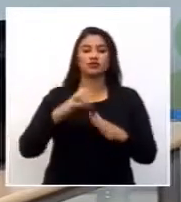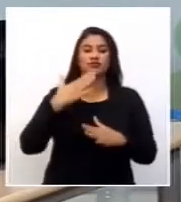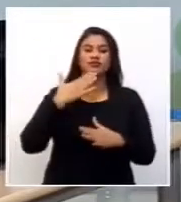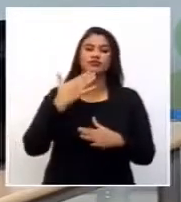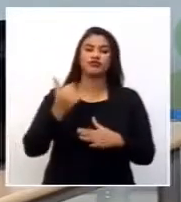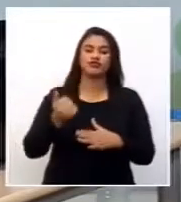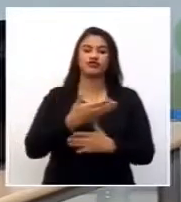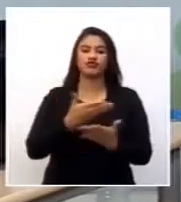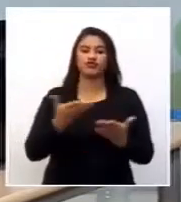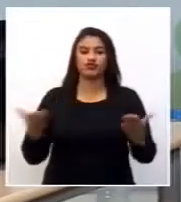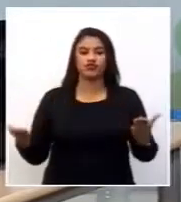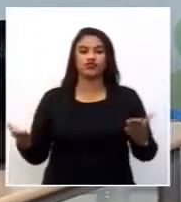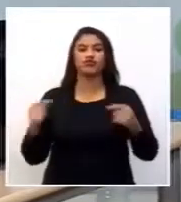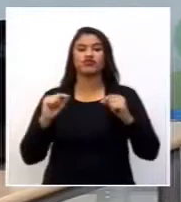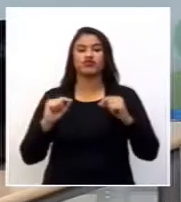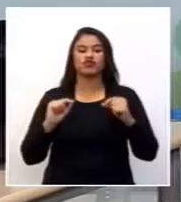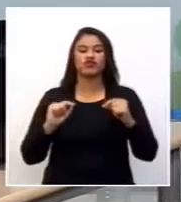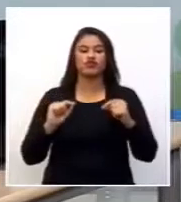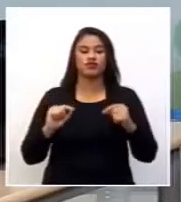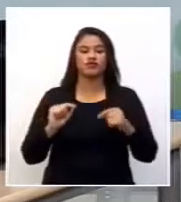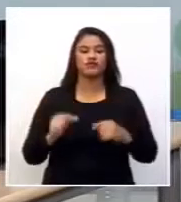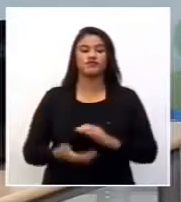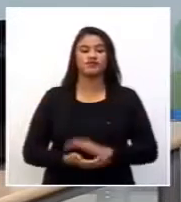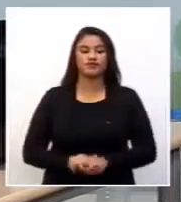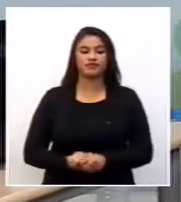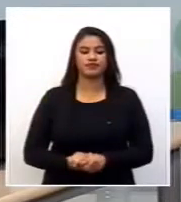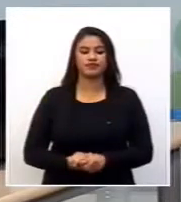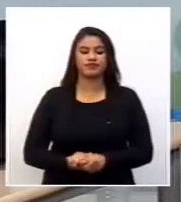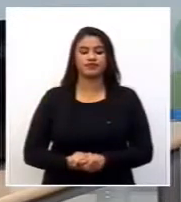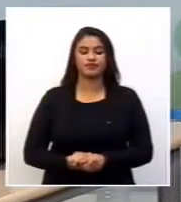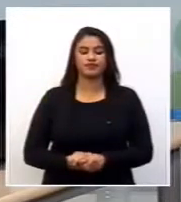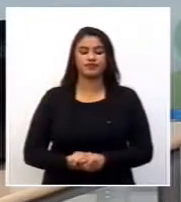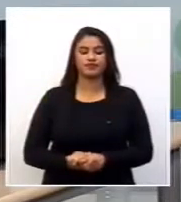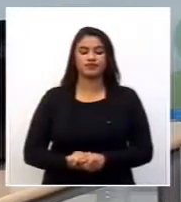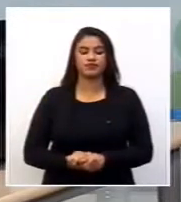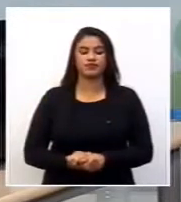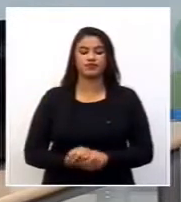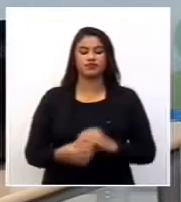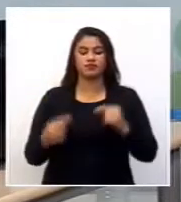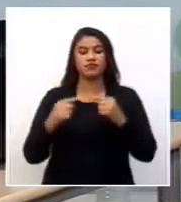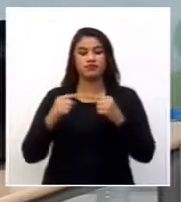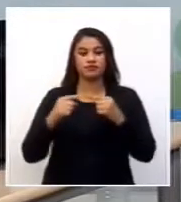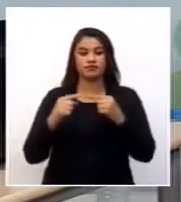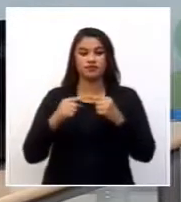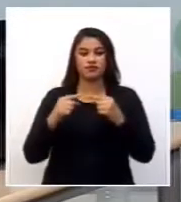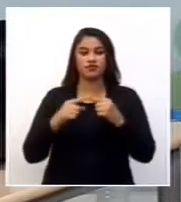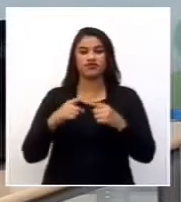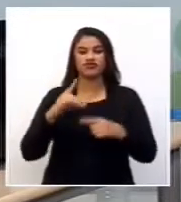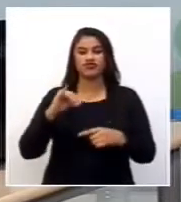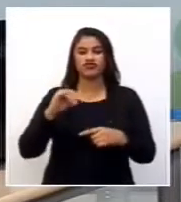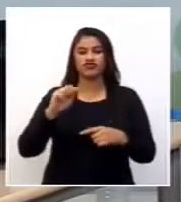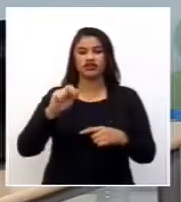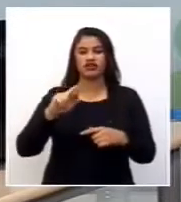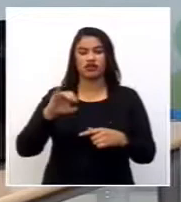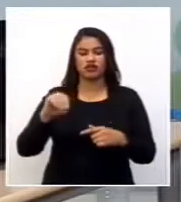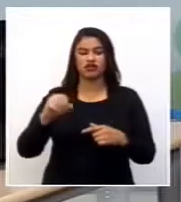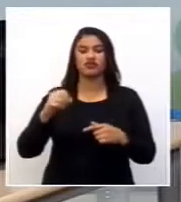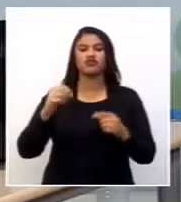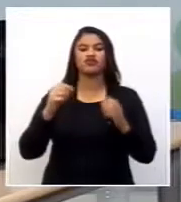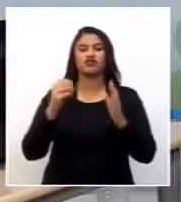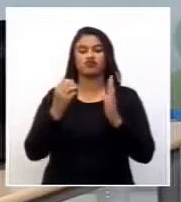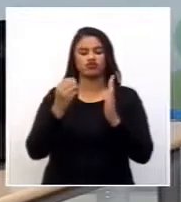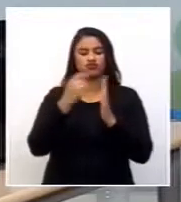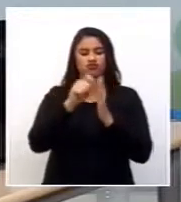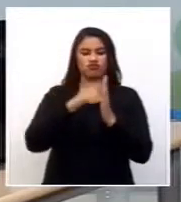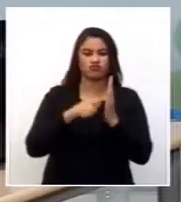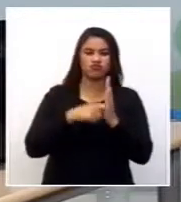nós destacarmos aqui algumas informações, tá, sobre a questão do diário de bordo, tá? E a questão da avaliação, tá? A